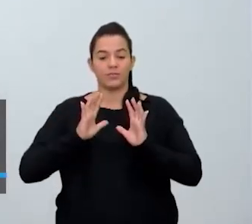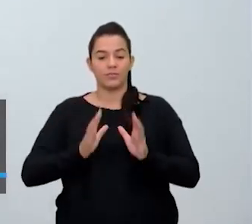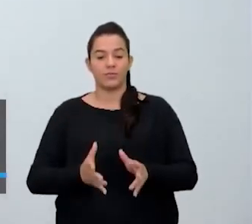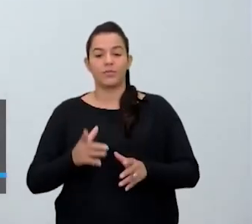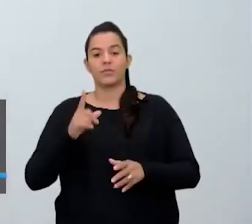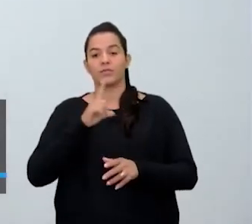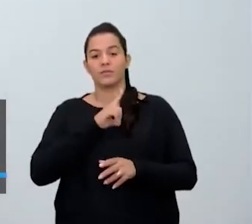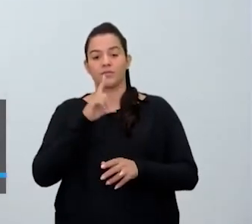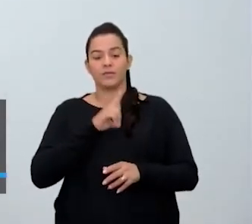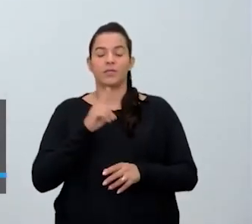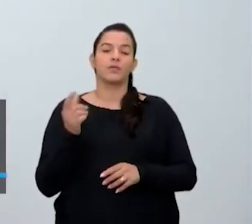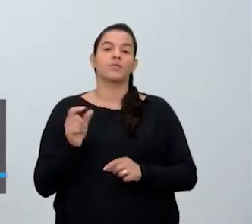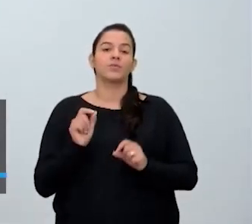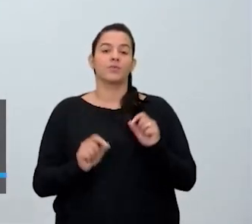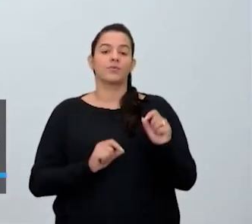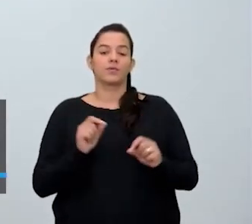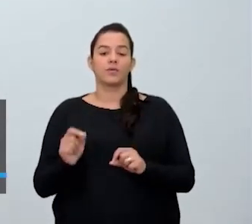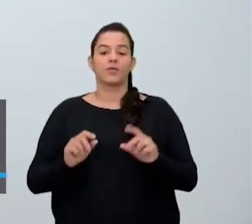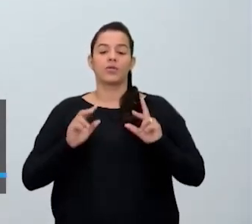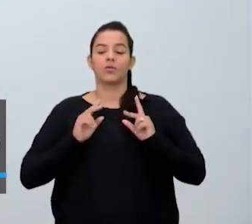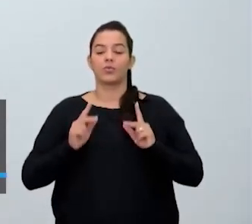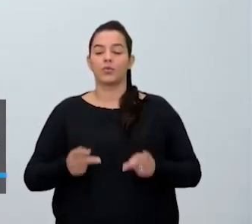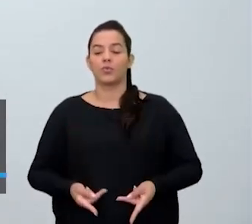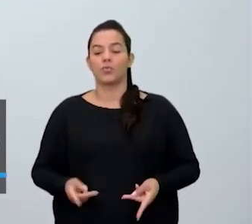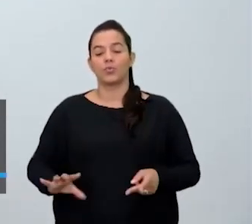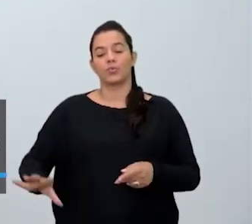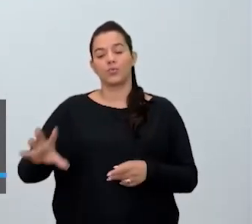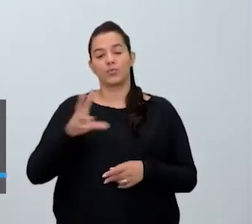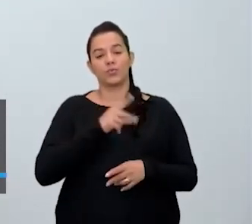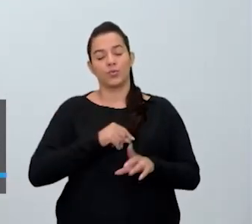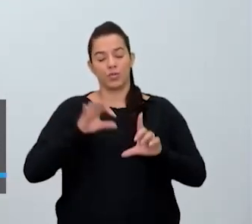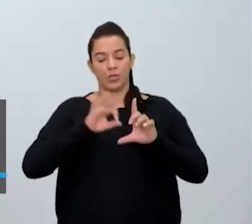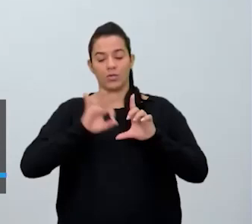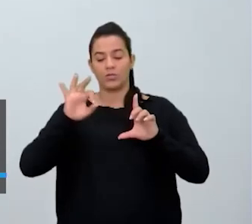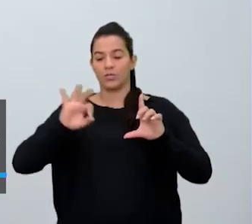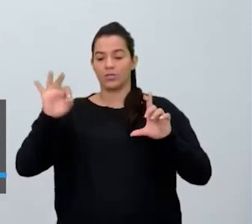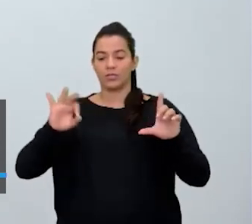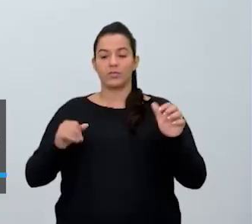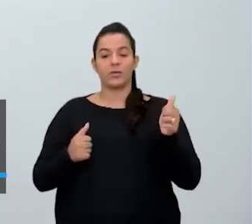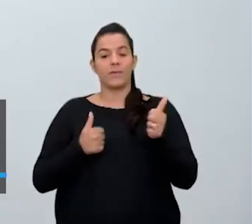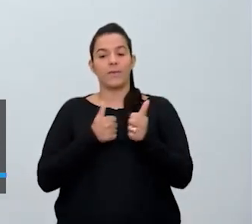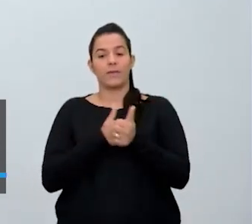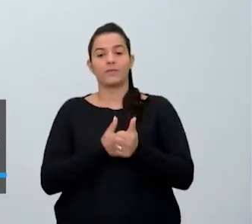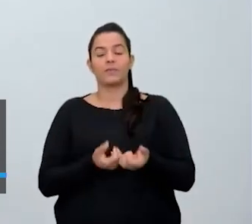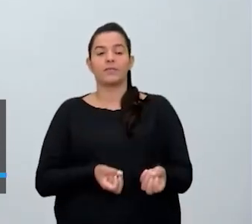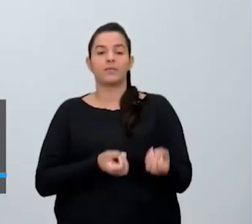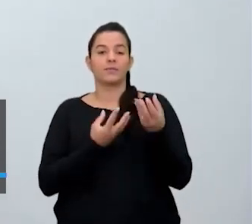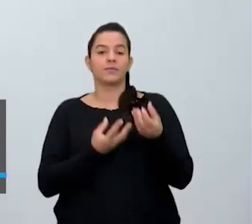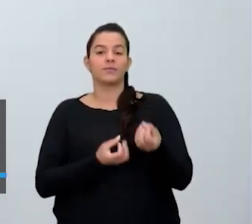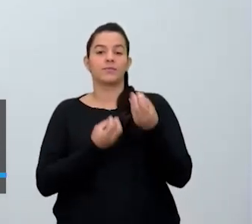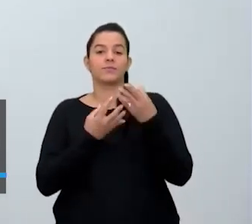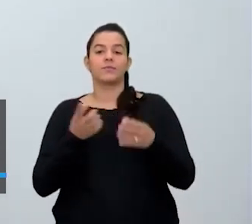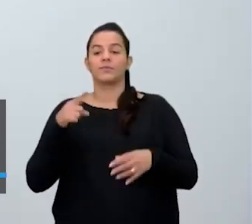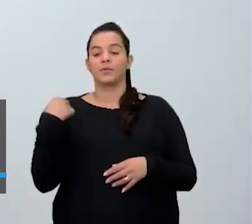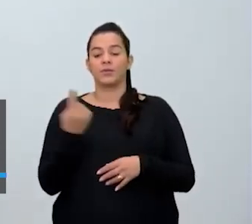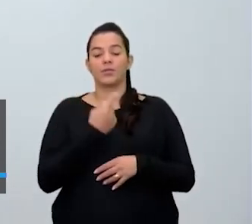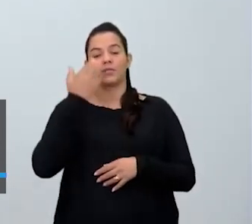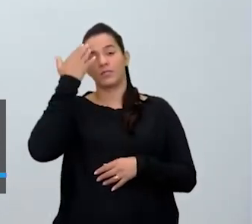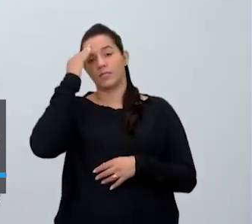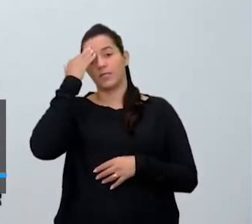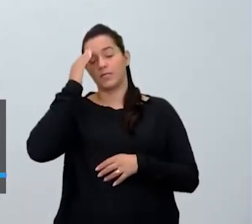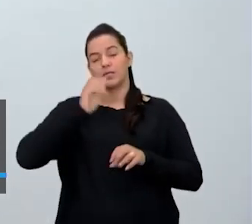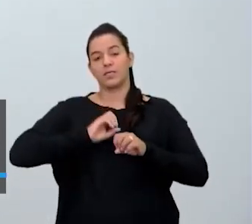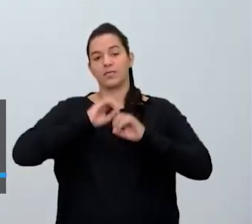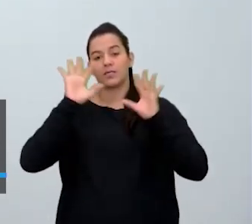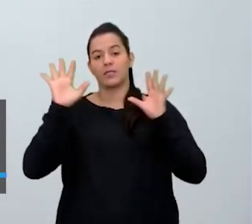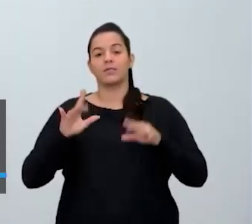a pretensão de humanizar as estatísticas, os dados, mostrando que por trás de